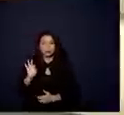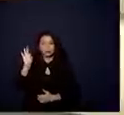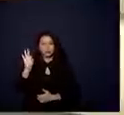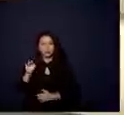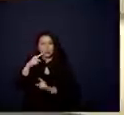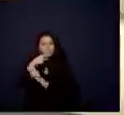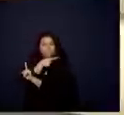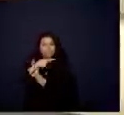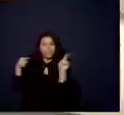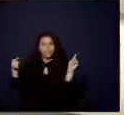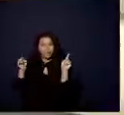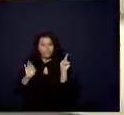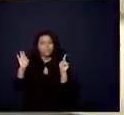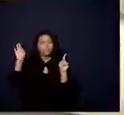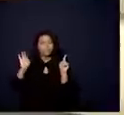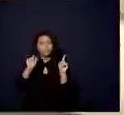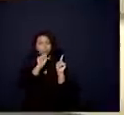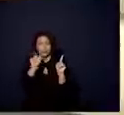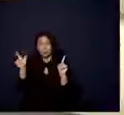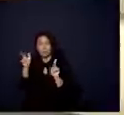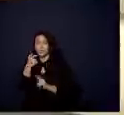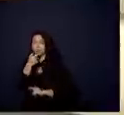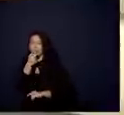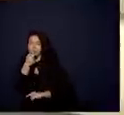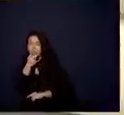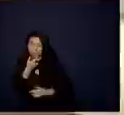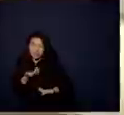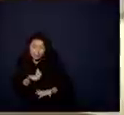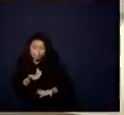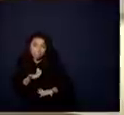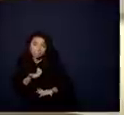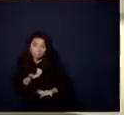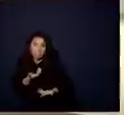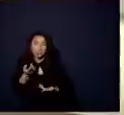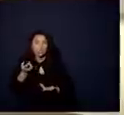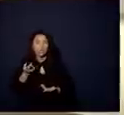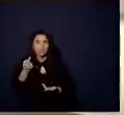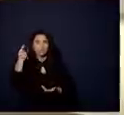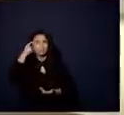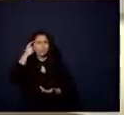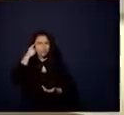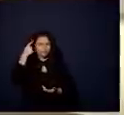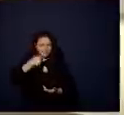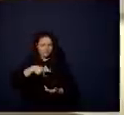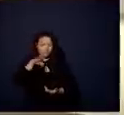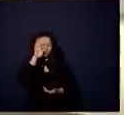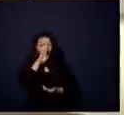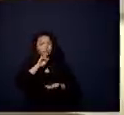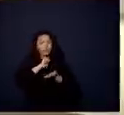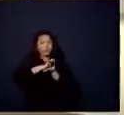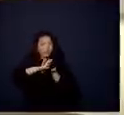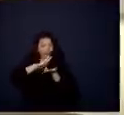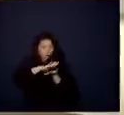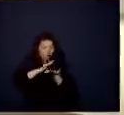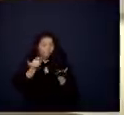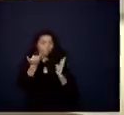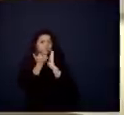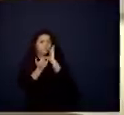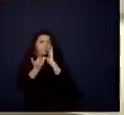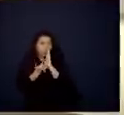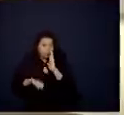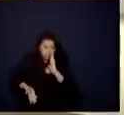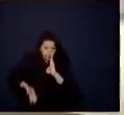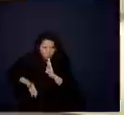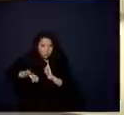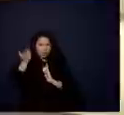metade menos da metade do que cai na Inglaterra ou seja dado que a gente tá no país que gasta muito que tem Carga Tributária é alta